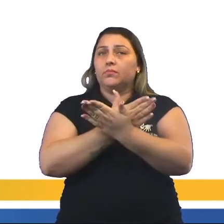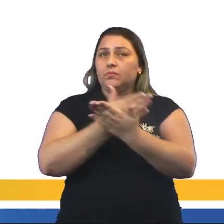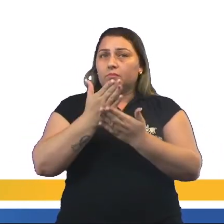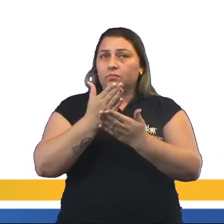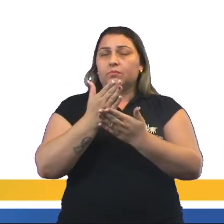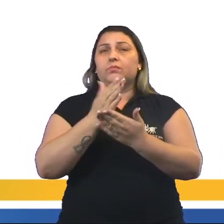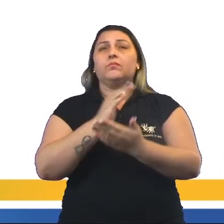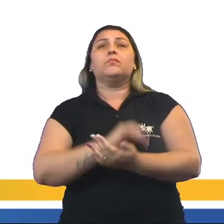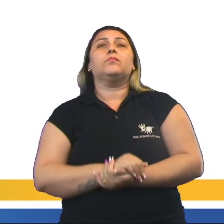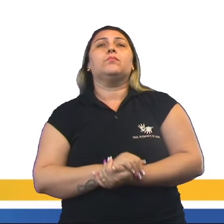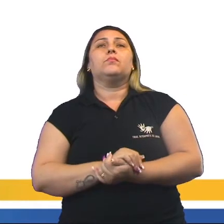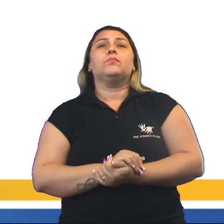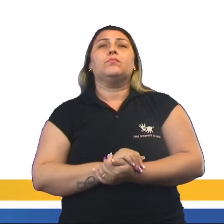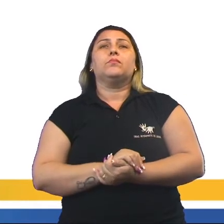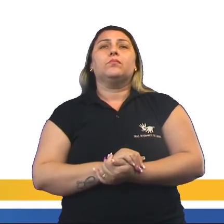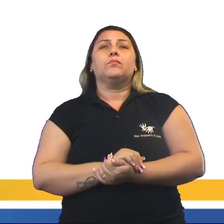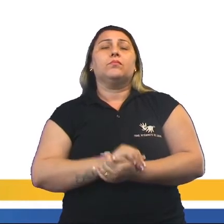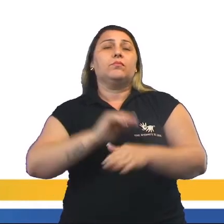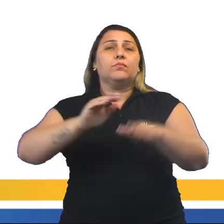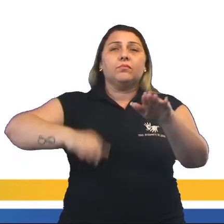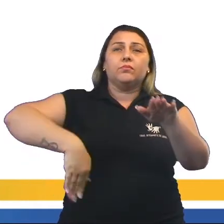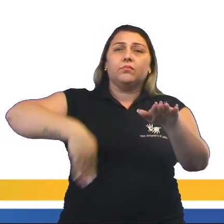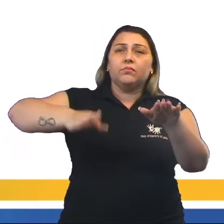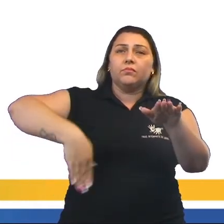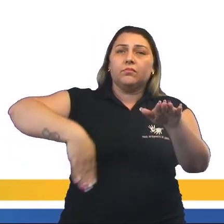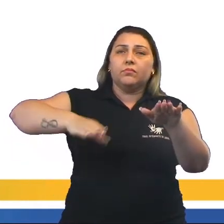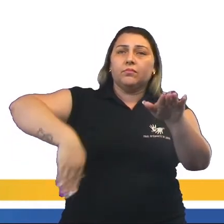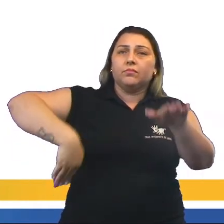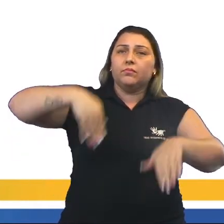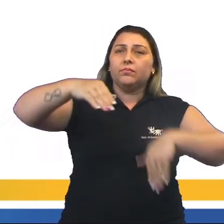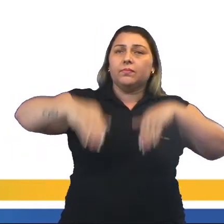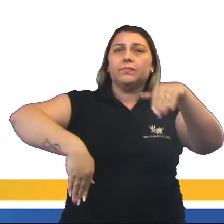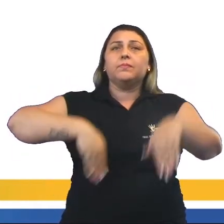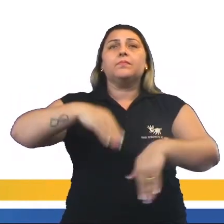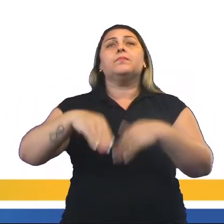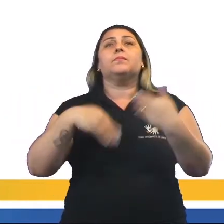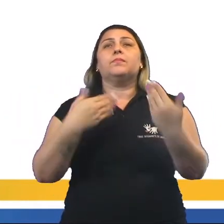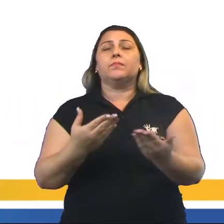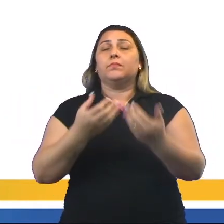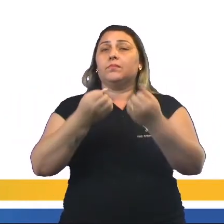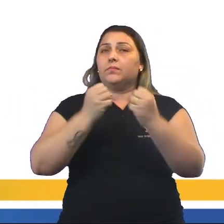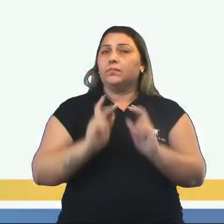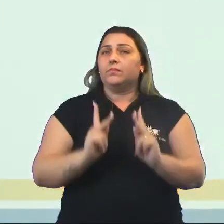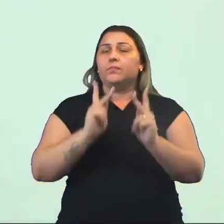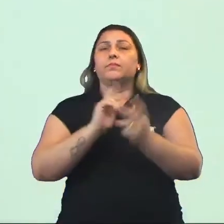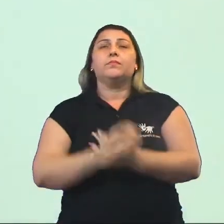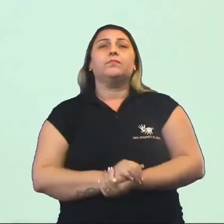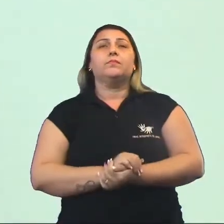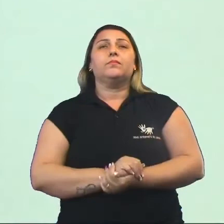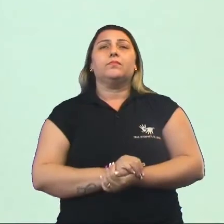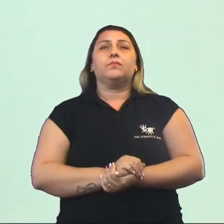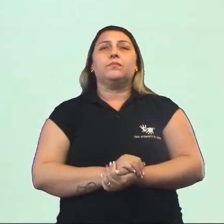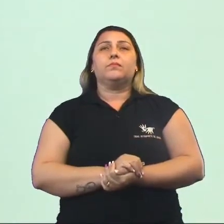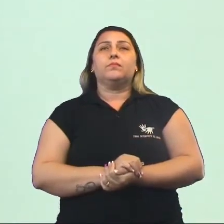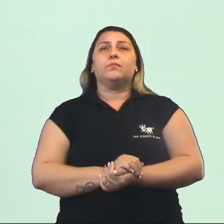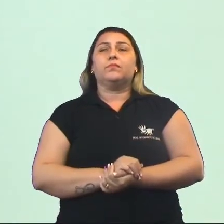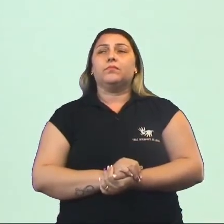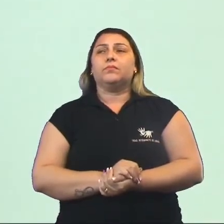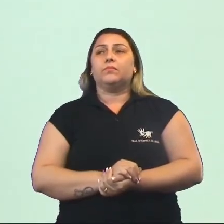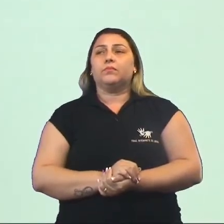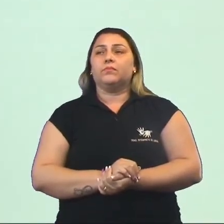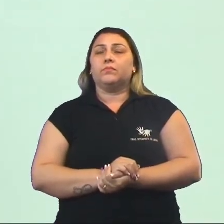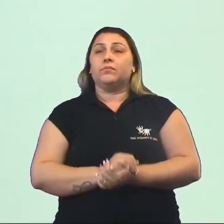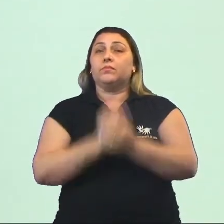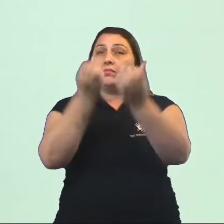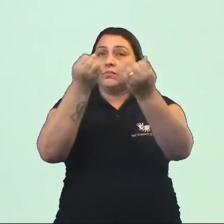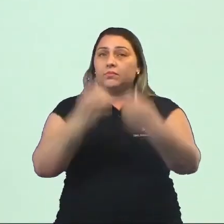começar, começando, e swim, nadar, swimming, nadando, ok? E é isso, pessoal. Essa aí é